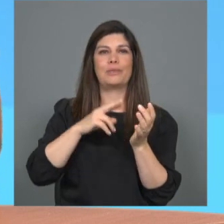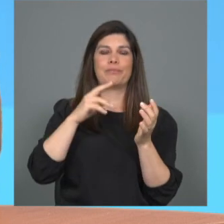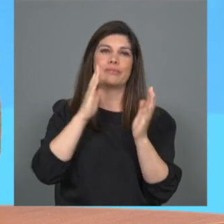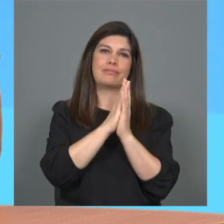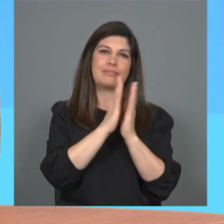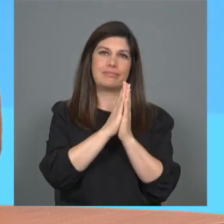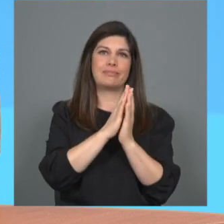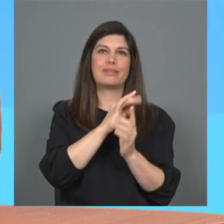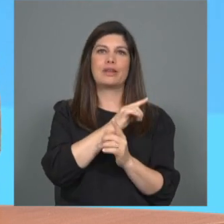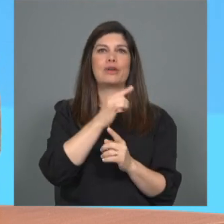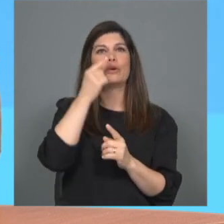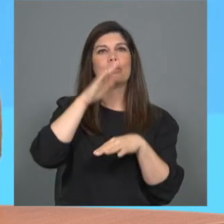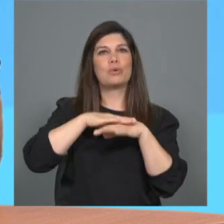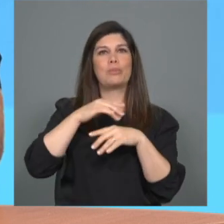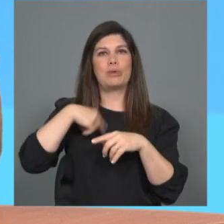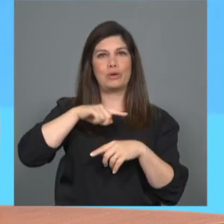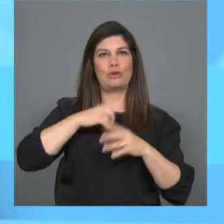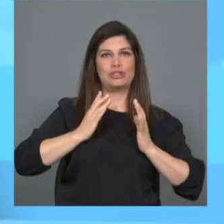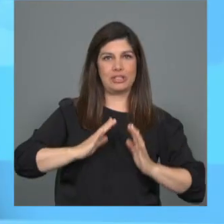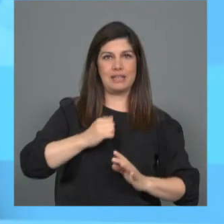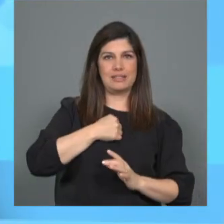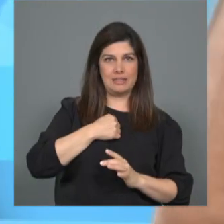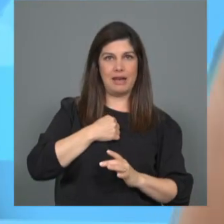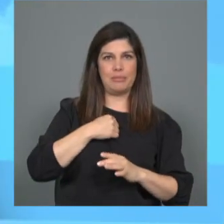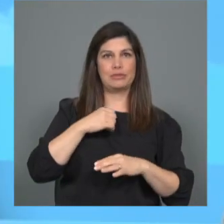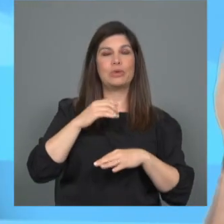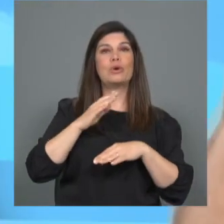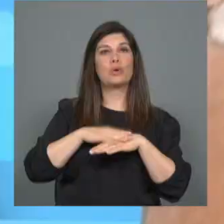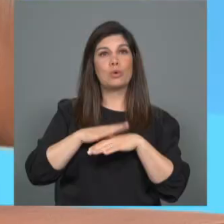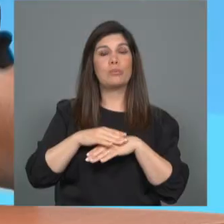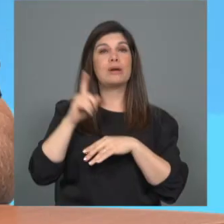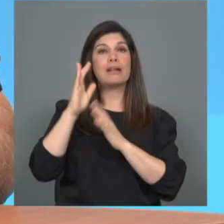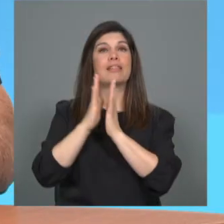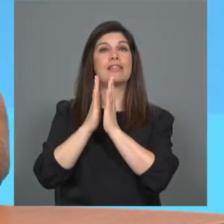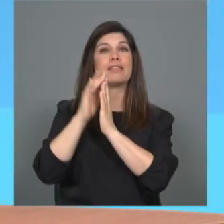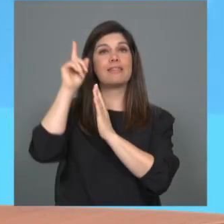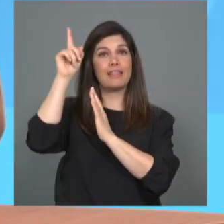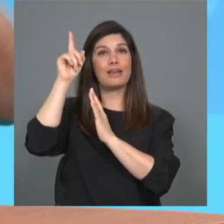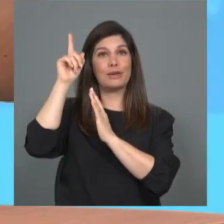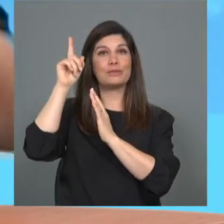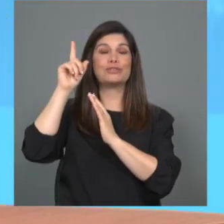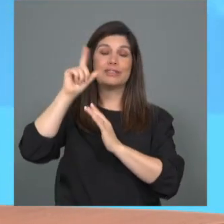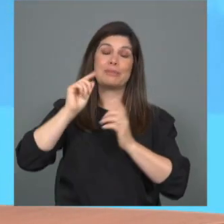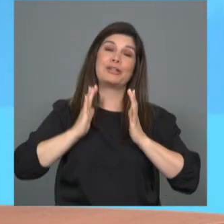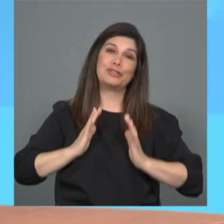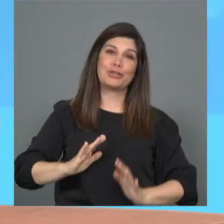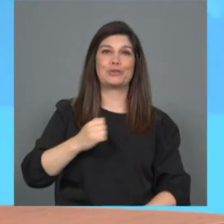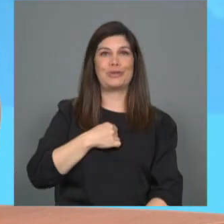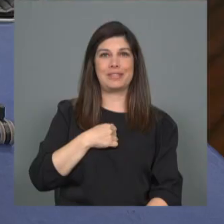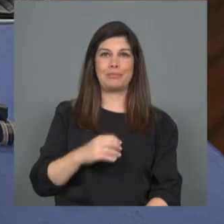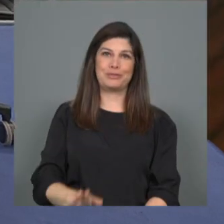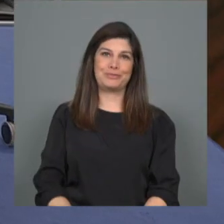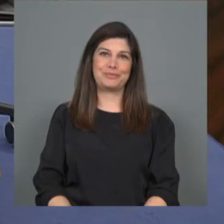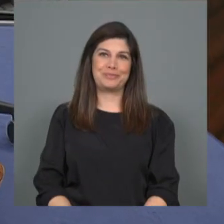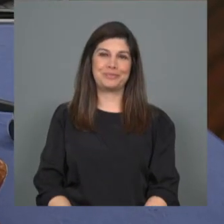não é porque os da Assíria inventaram isso, os nossos vizinhos, é porque Deus no princípio da criação também descansou ao sábado. Pronto, está a justificação dada. Uma